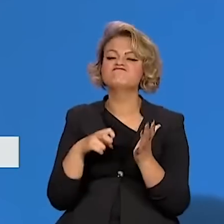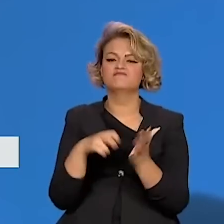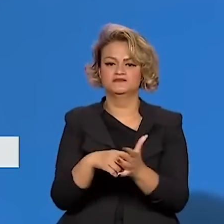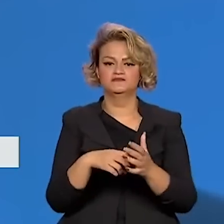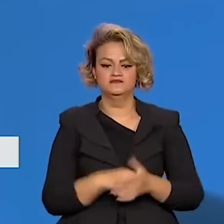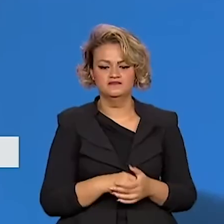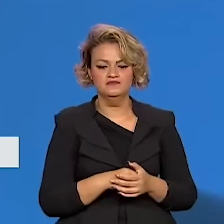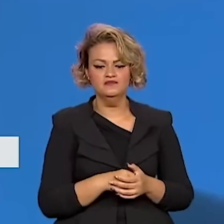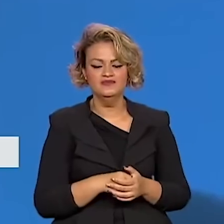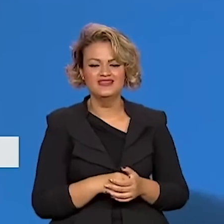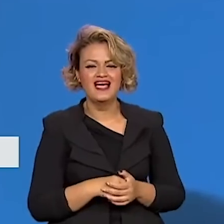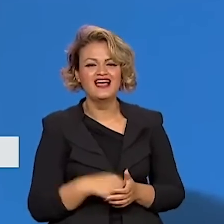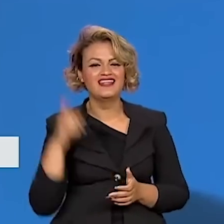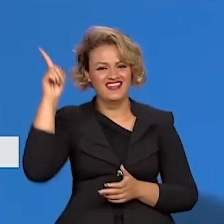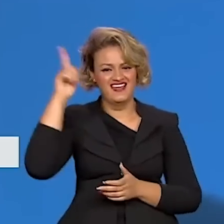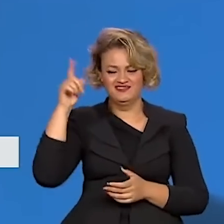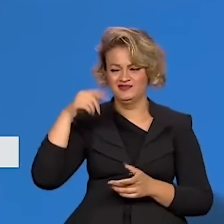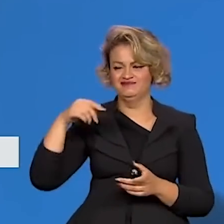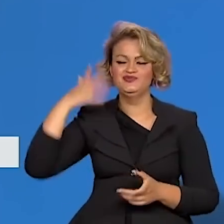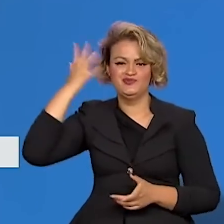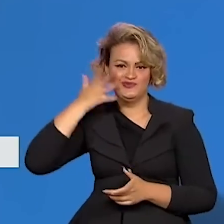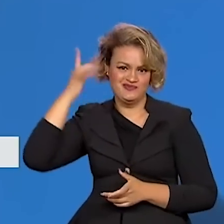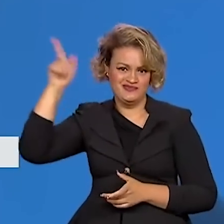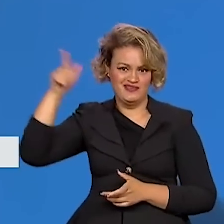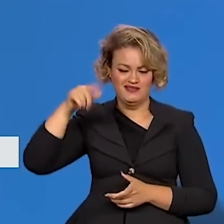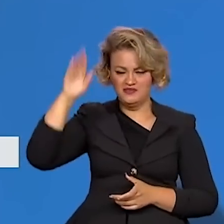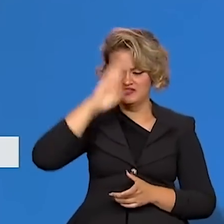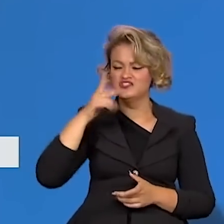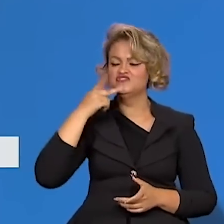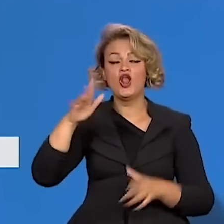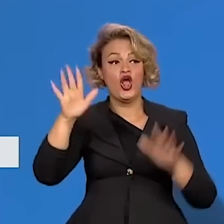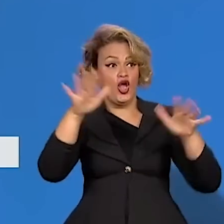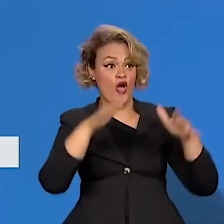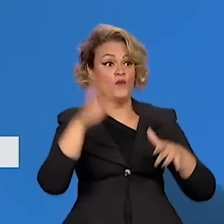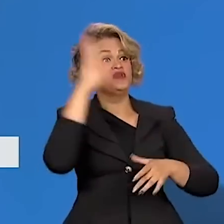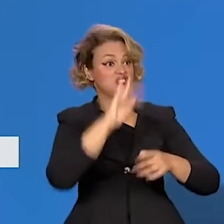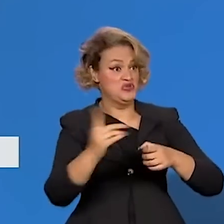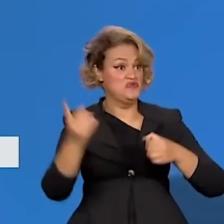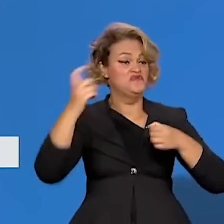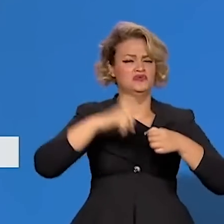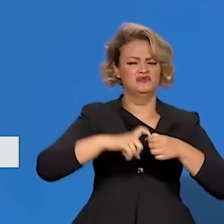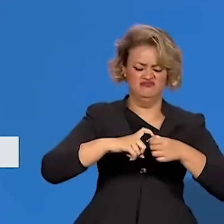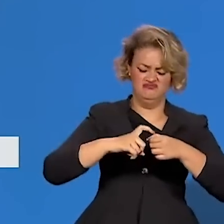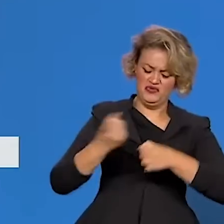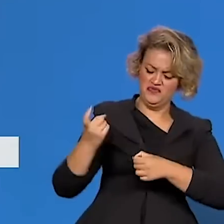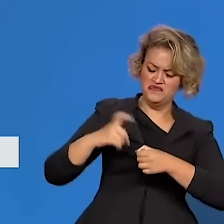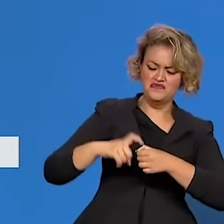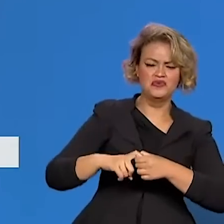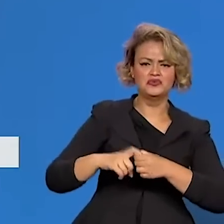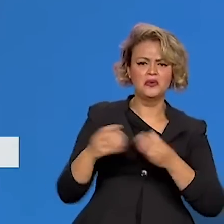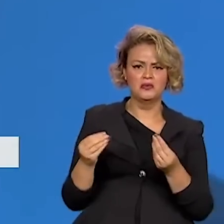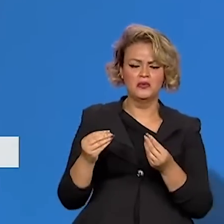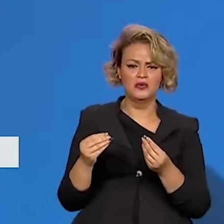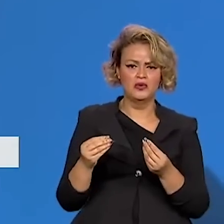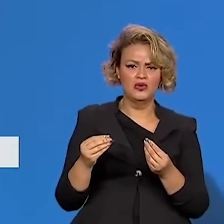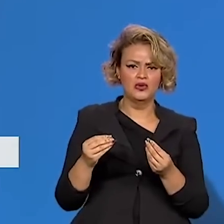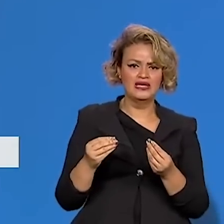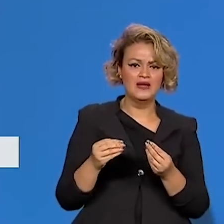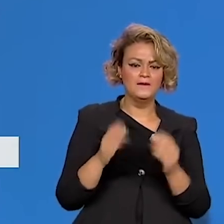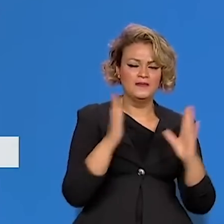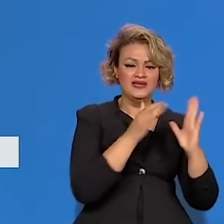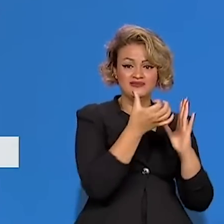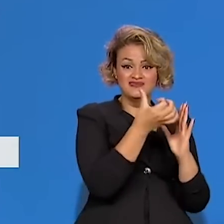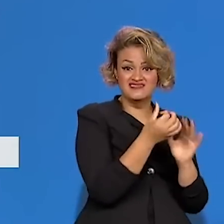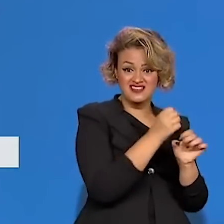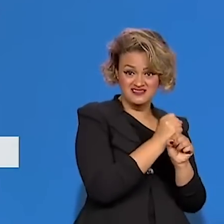que o Brasil voltou é porque o Brasil estava afastado do mundo praticamente seis